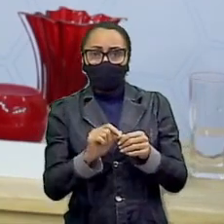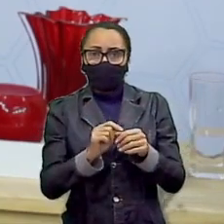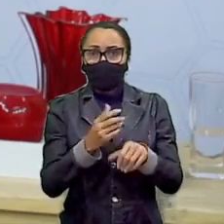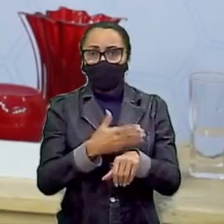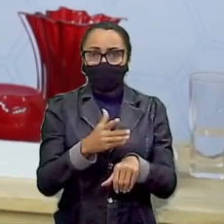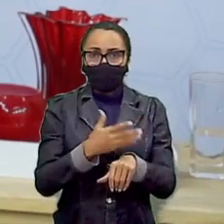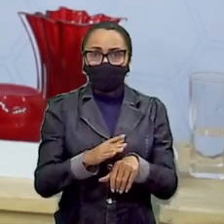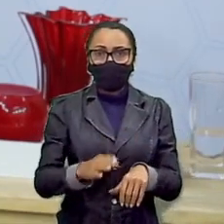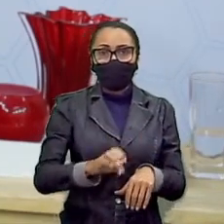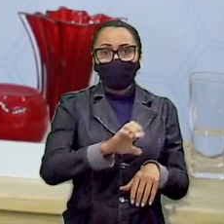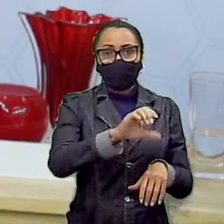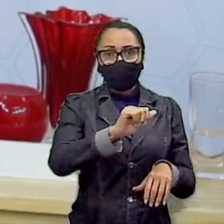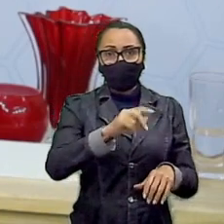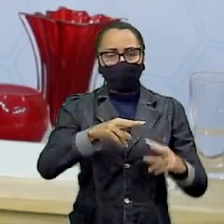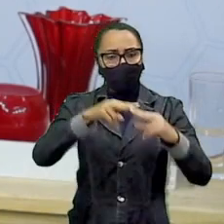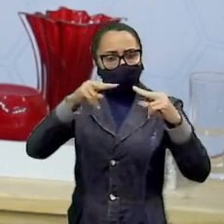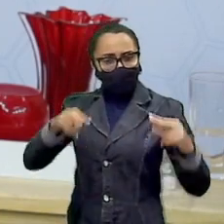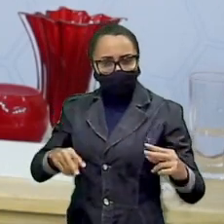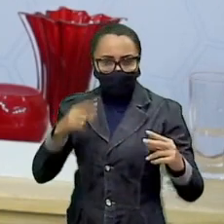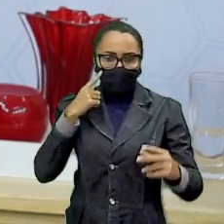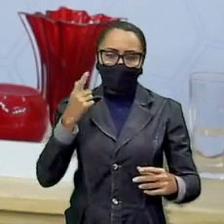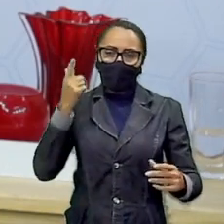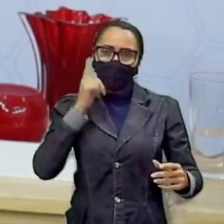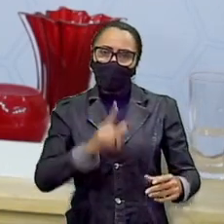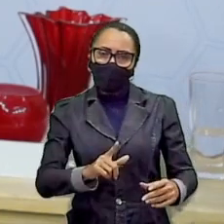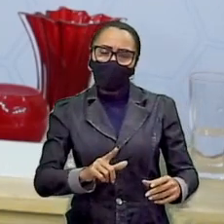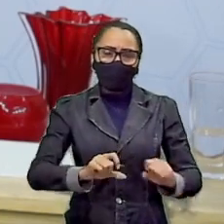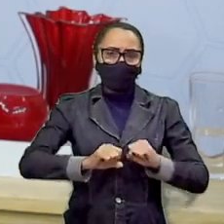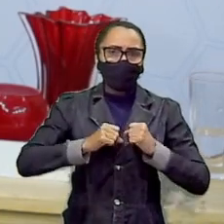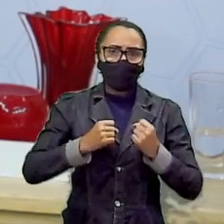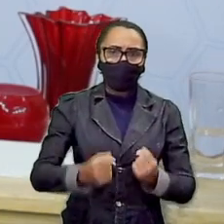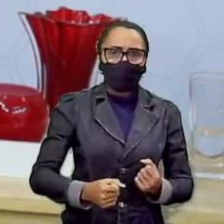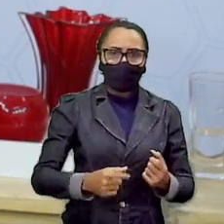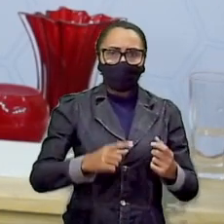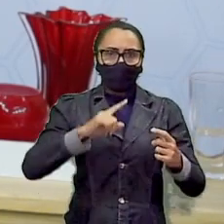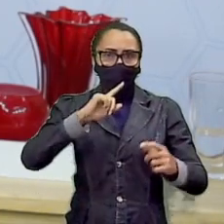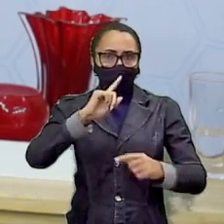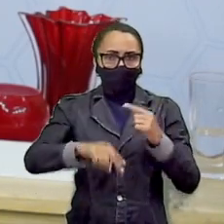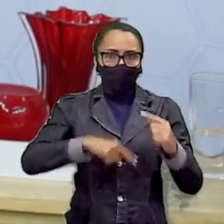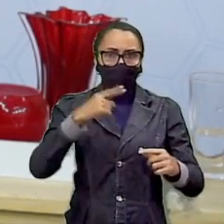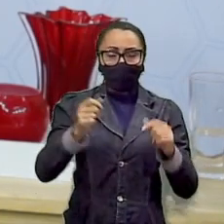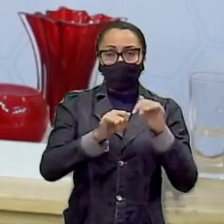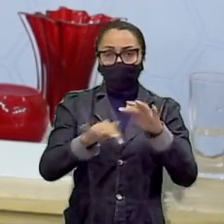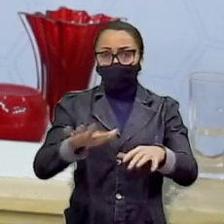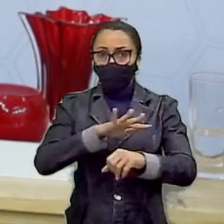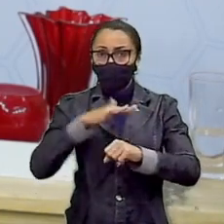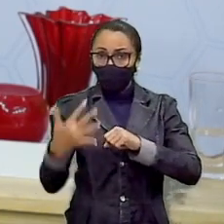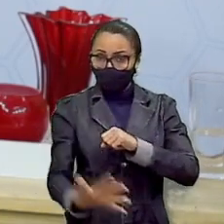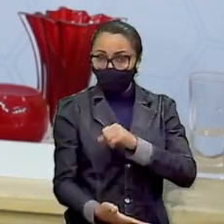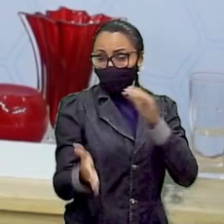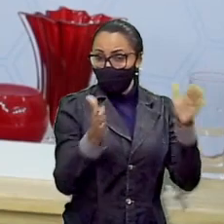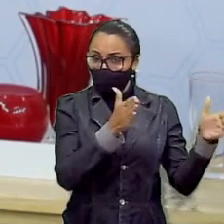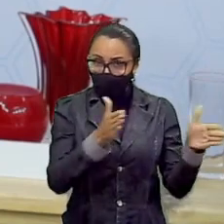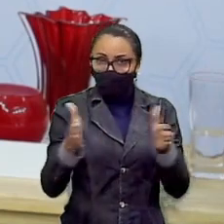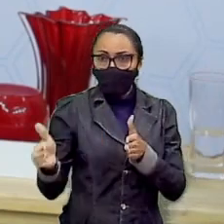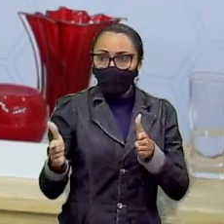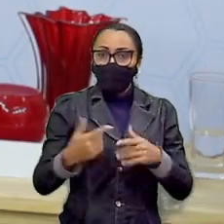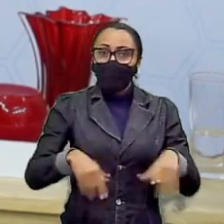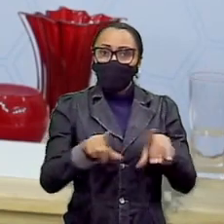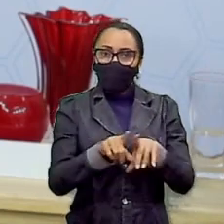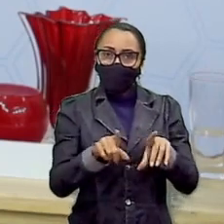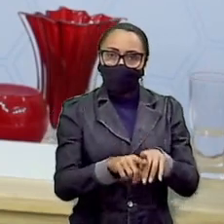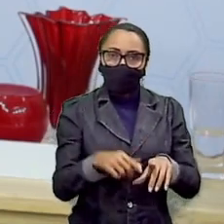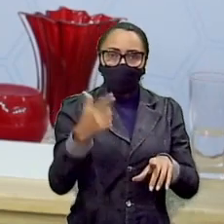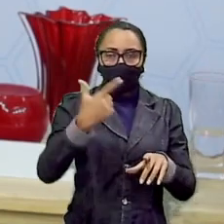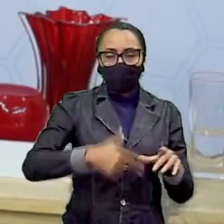treinamentos EAD, né, que ganhou essa força, né, principalmente depois dos períodos de pandemia. E também